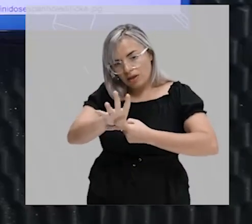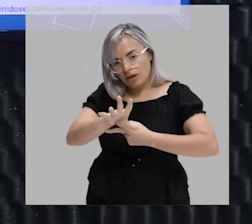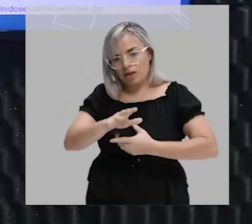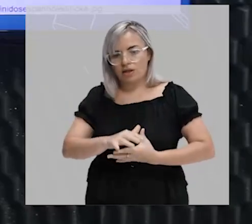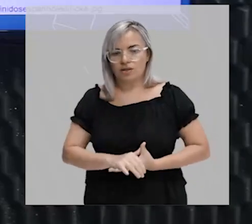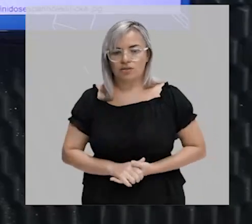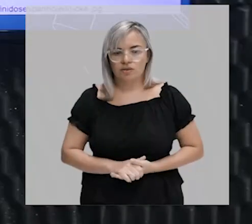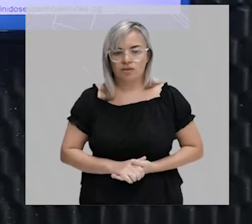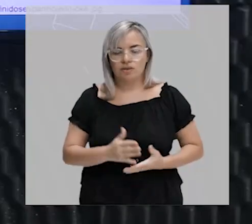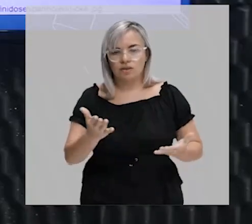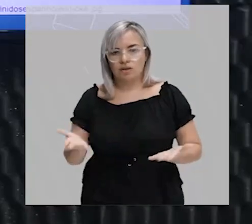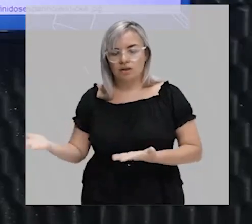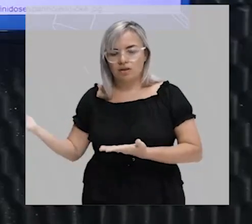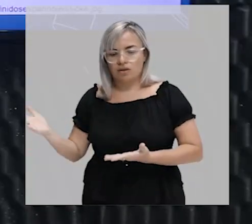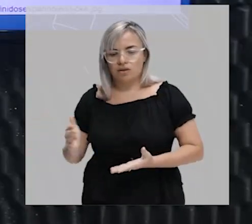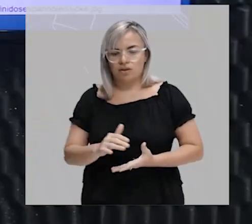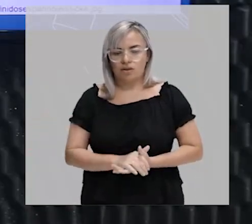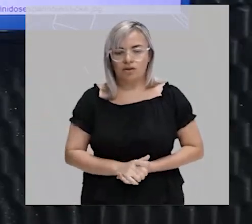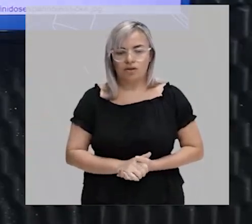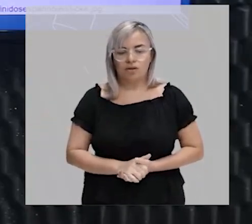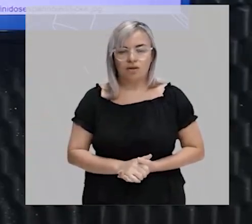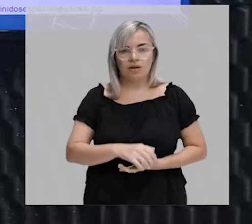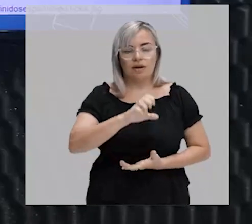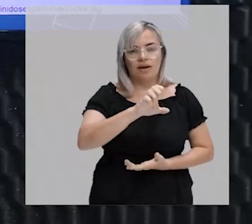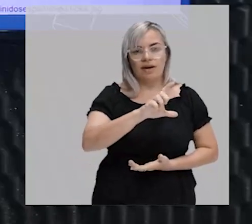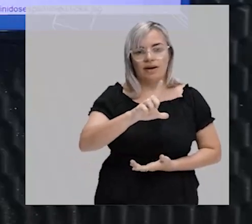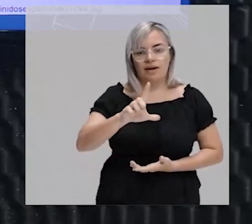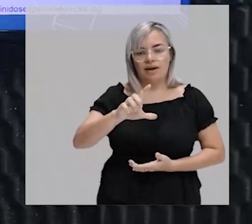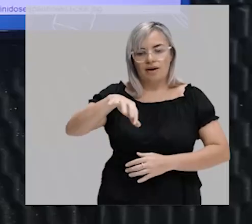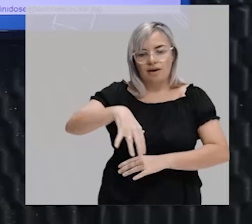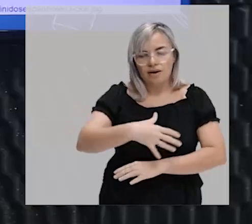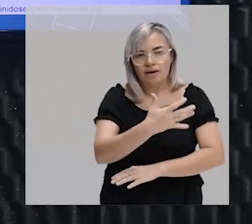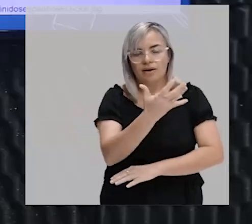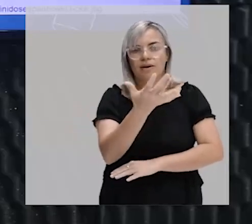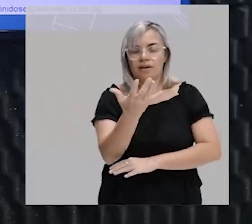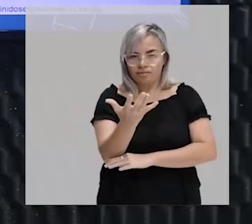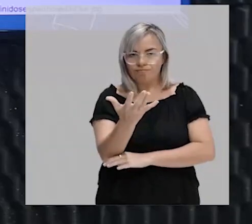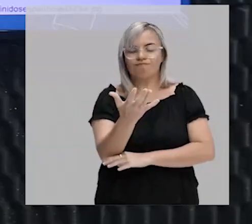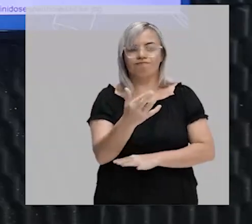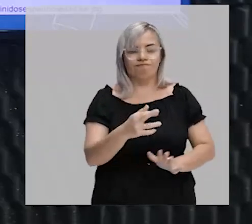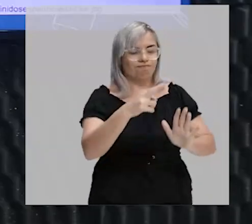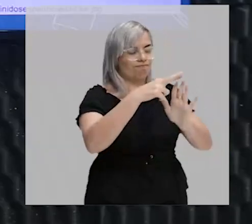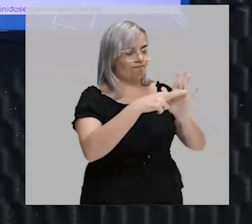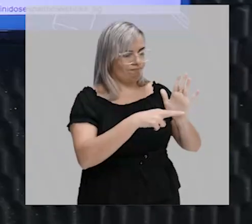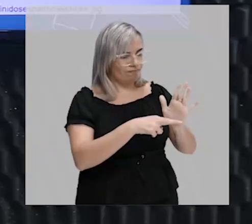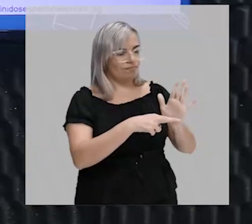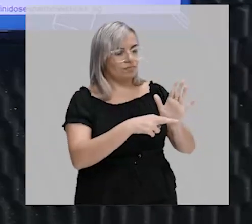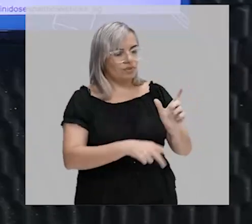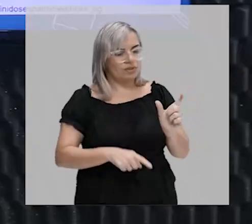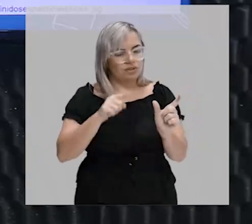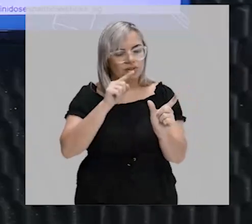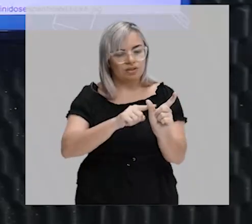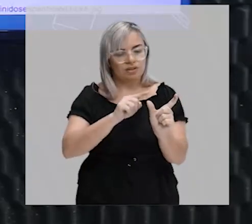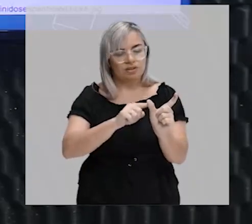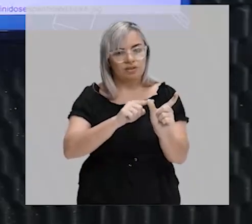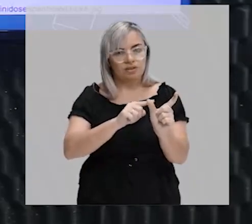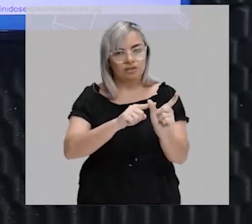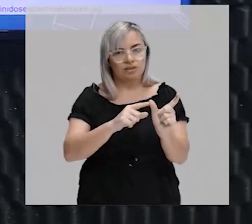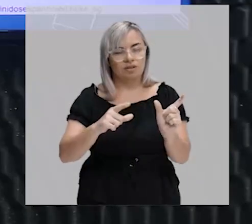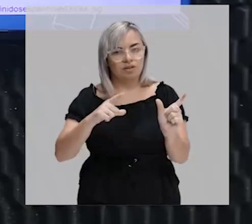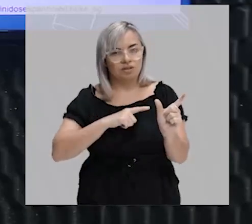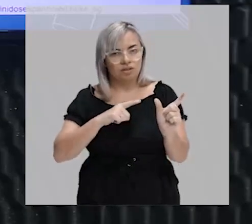el árbol, ele vai entrar nesse processo. São palavras que eu tenho